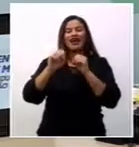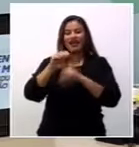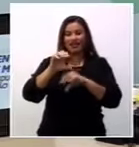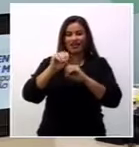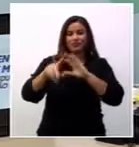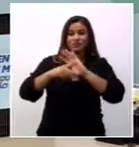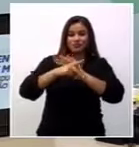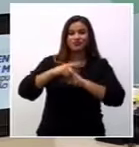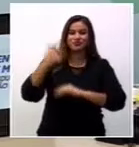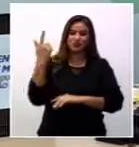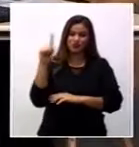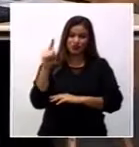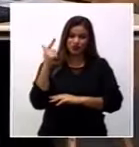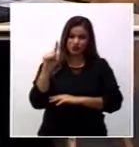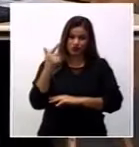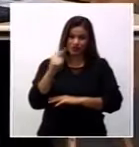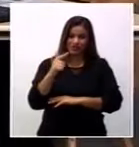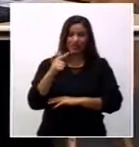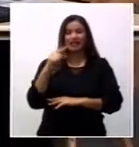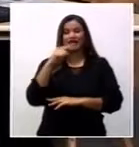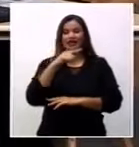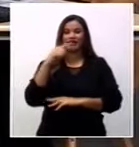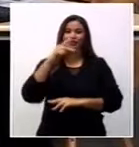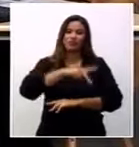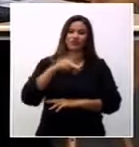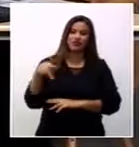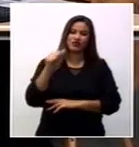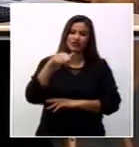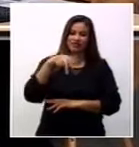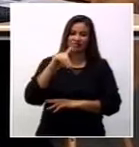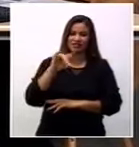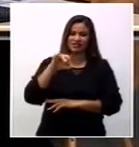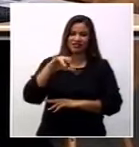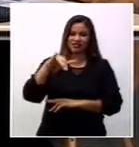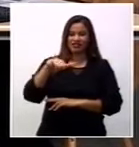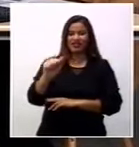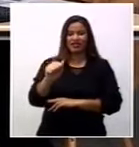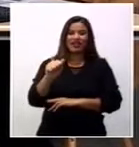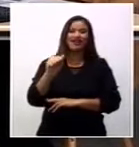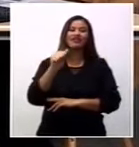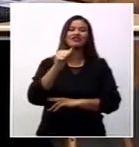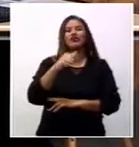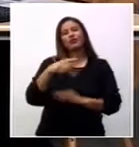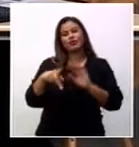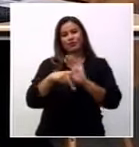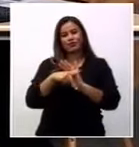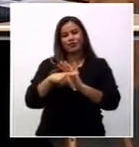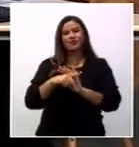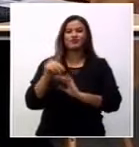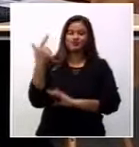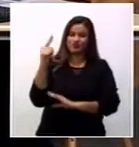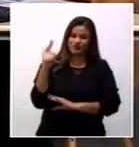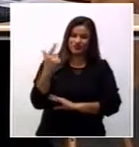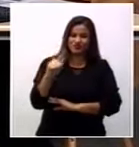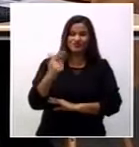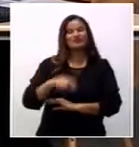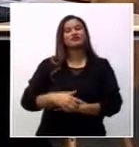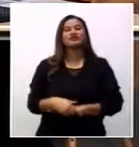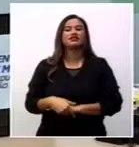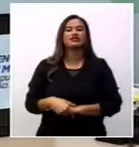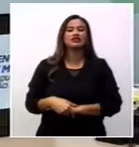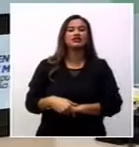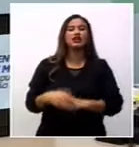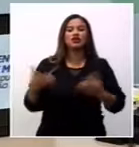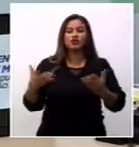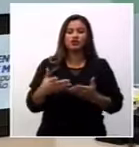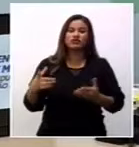Andréia Cardoso, que compõe a equipe curricular de Geografia. Bom dia, professora. Bom dia, professora Milene. Hoje, então,